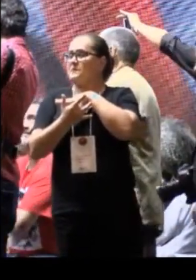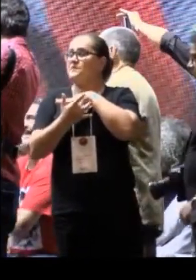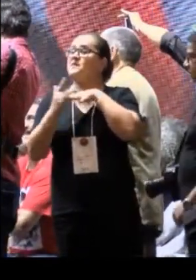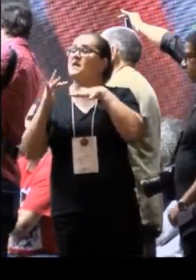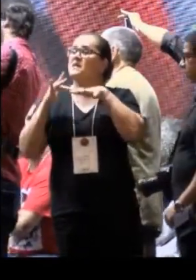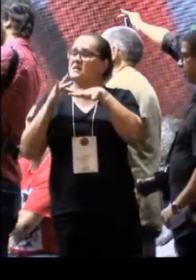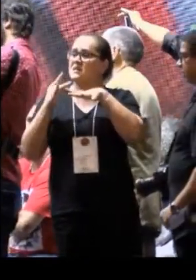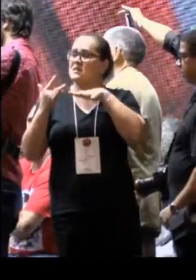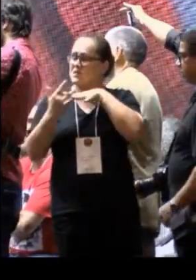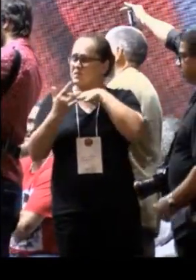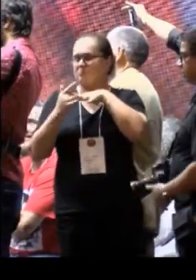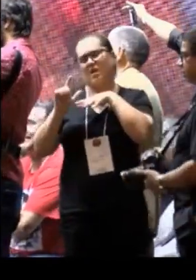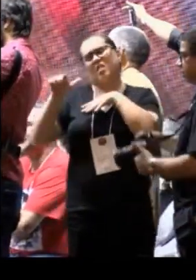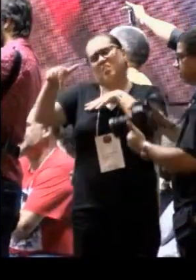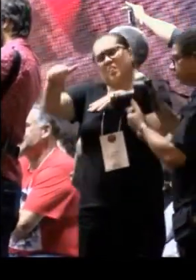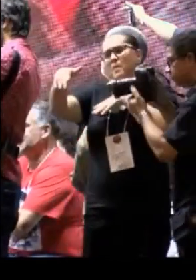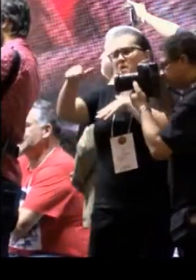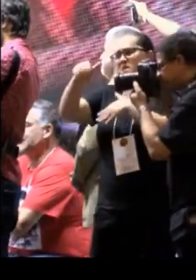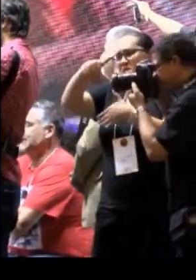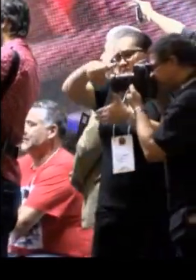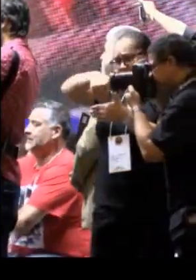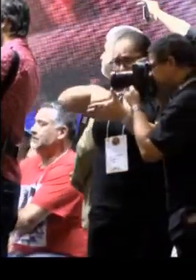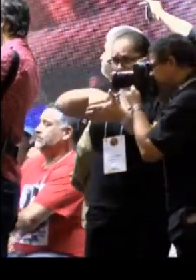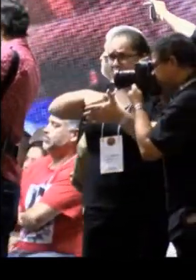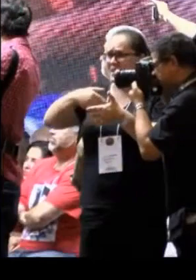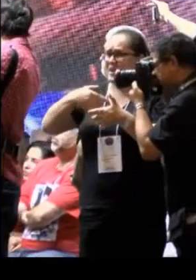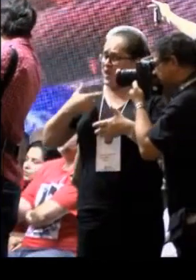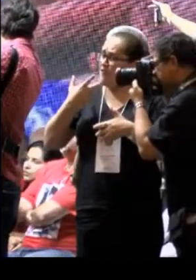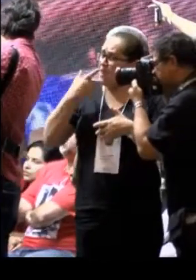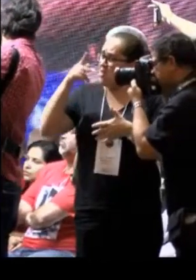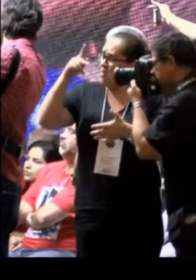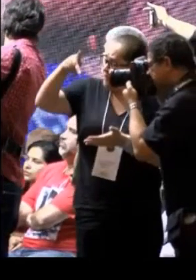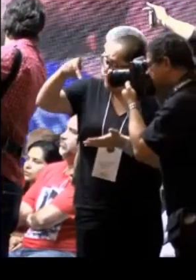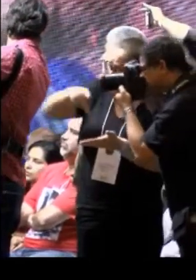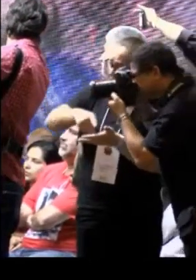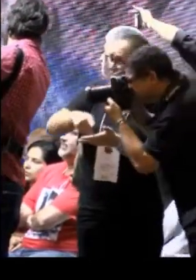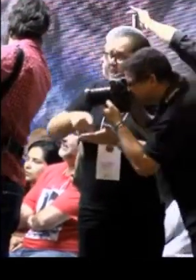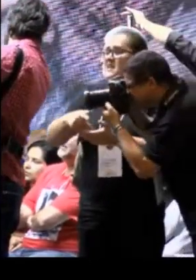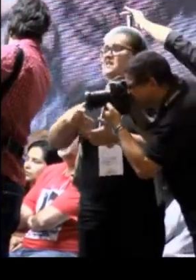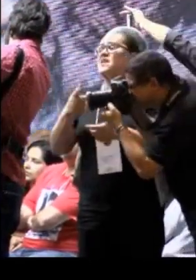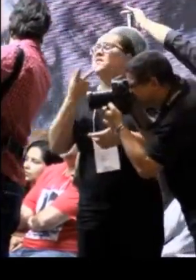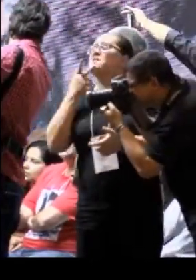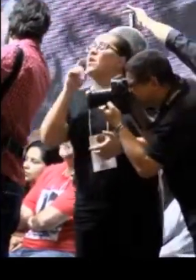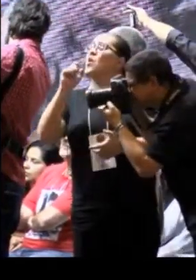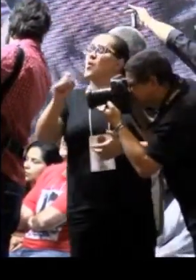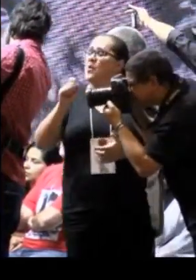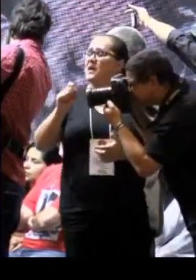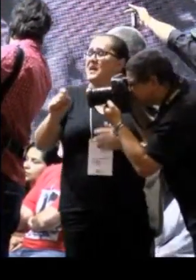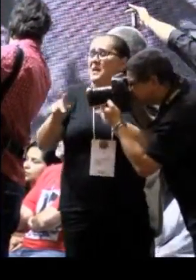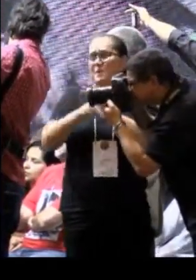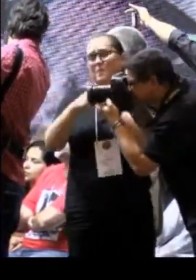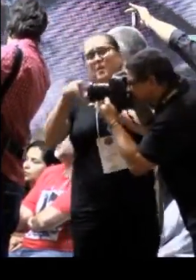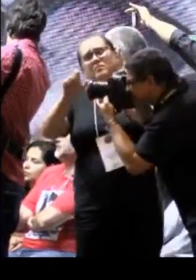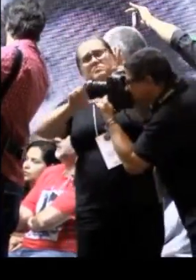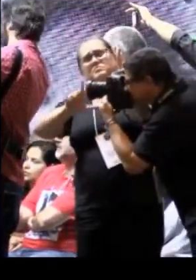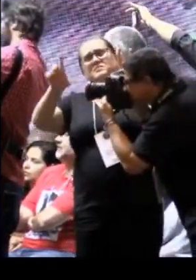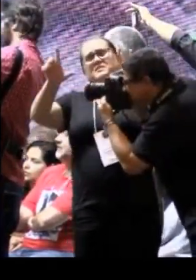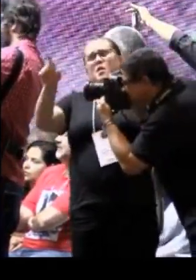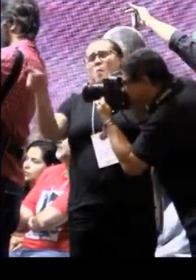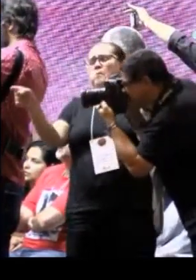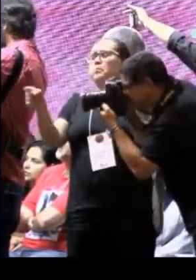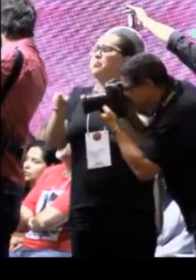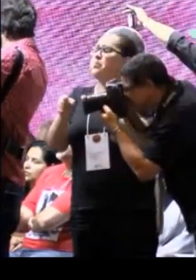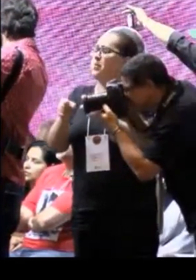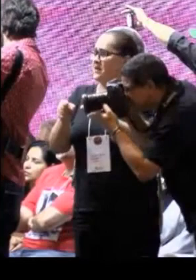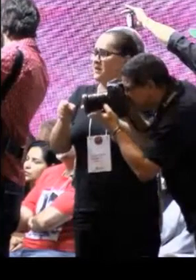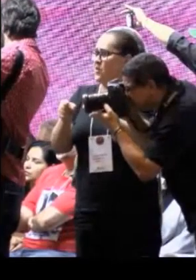e que depois das eleições, eu, sinceramente, falar para um canal, por menor que ele